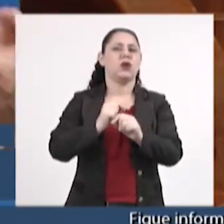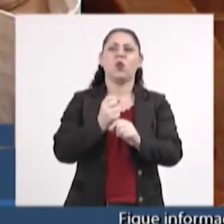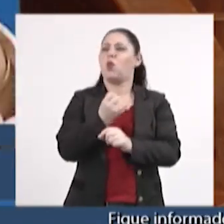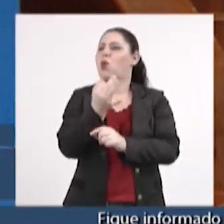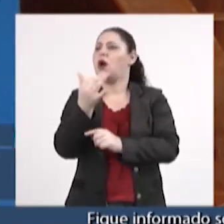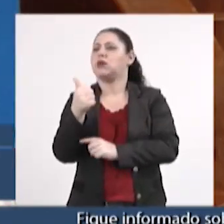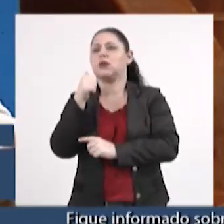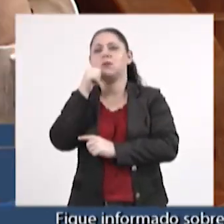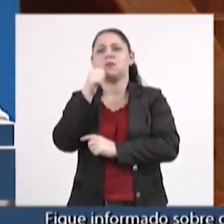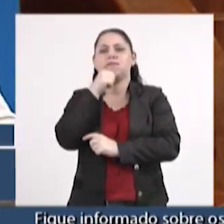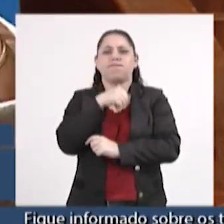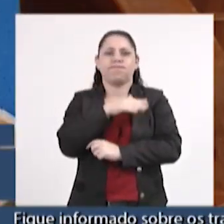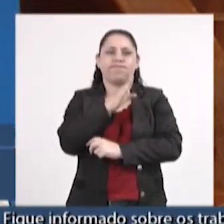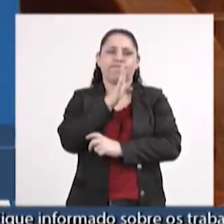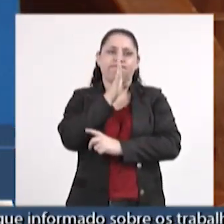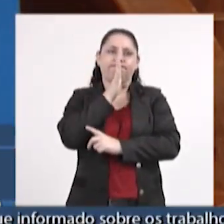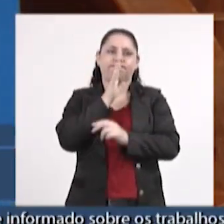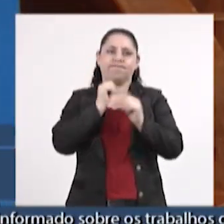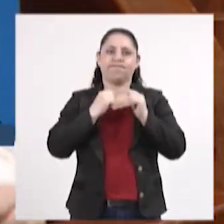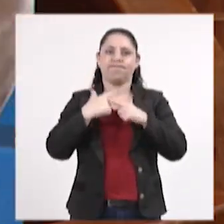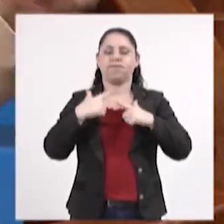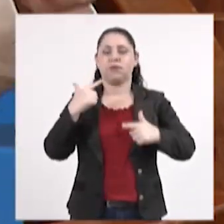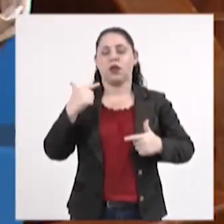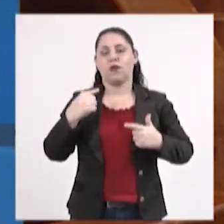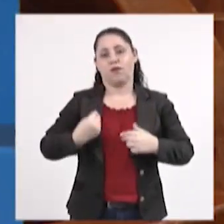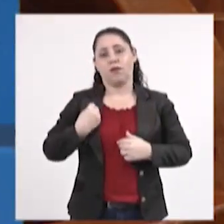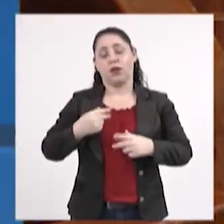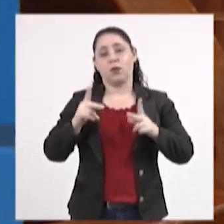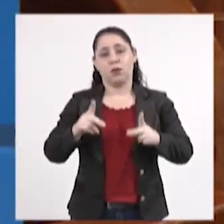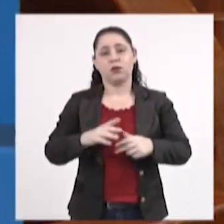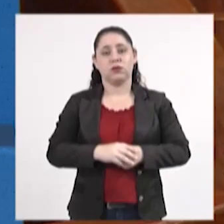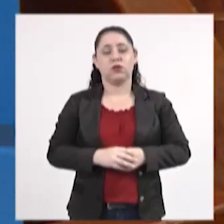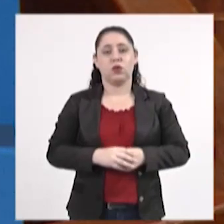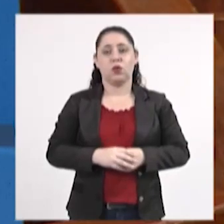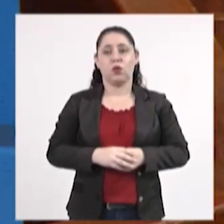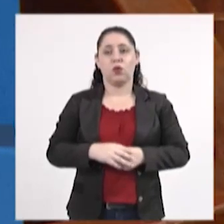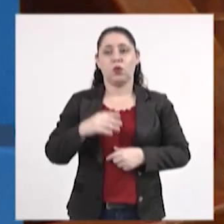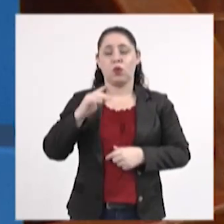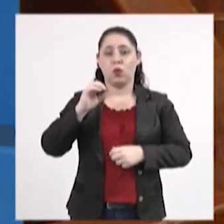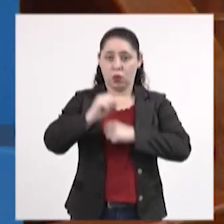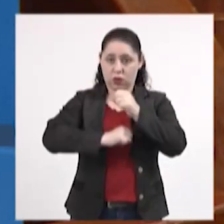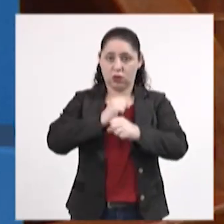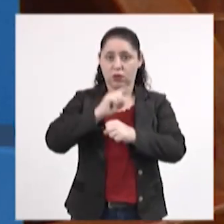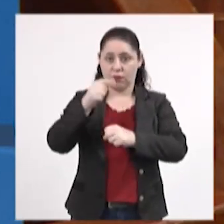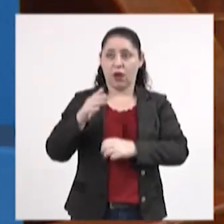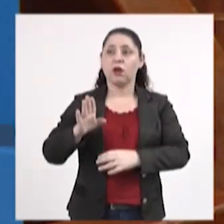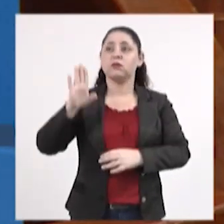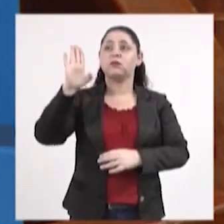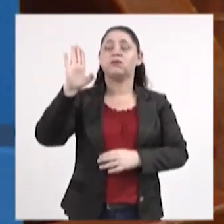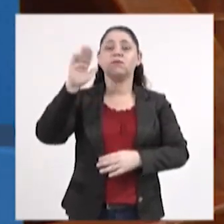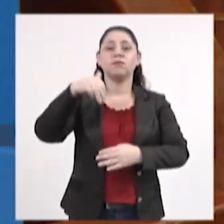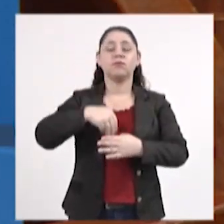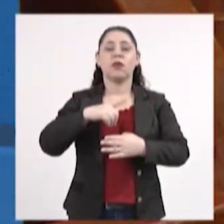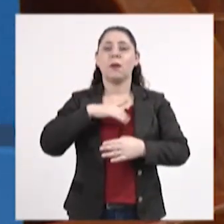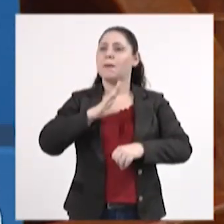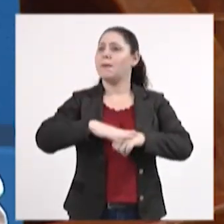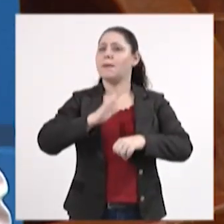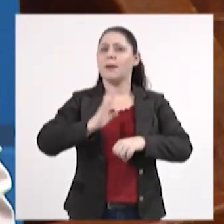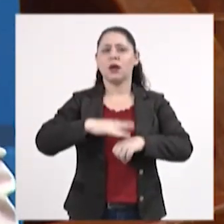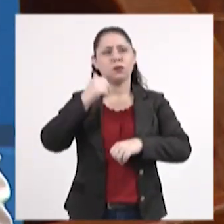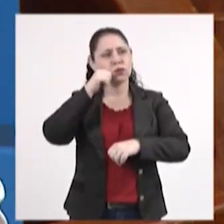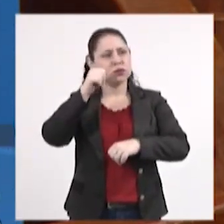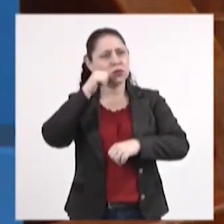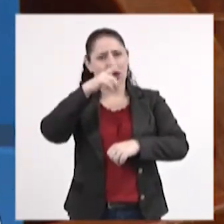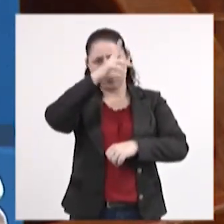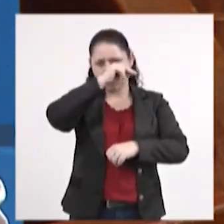foram silenciadas que estão na vida pública? O ano que vem é ano de eleição. E nós precisamos ter mais mulheres